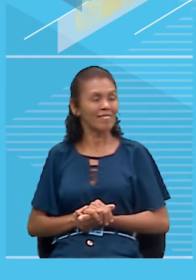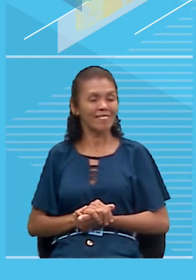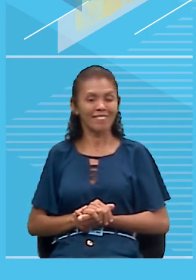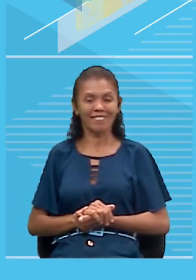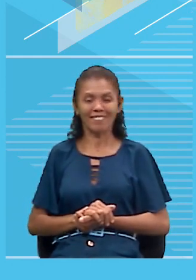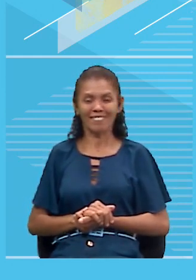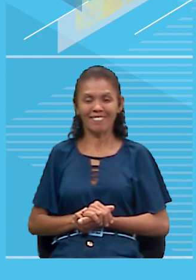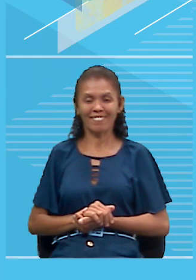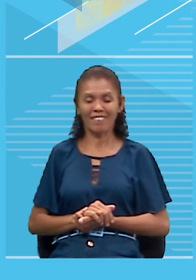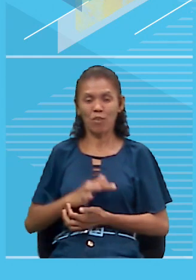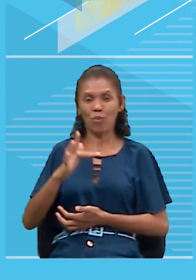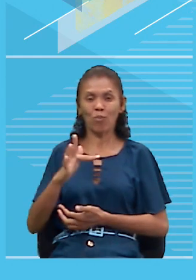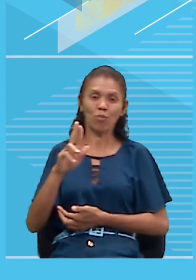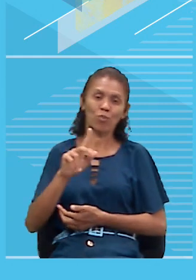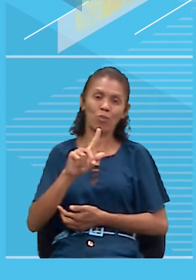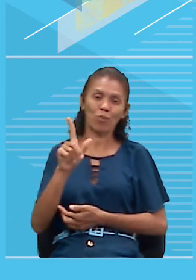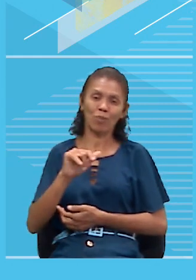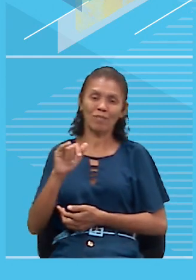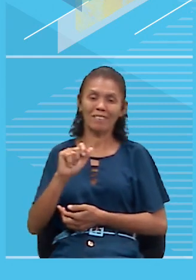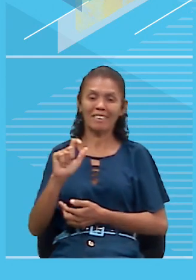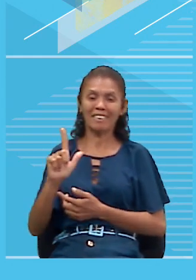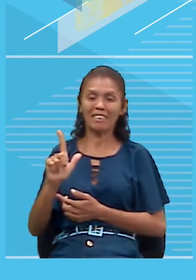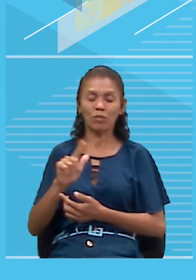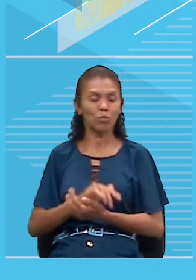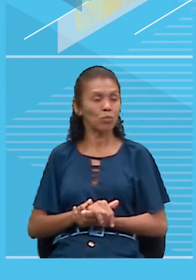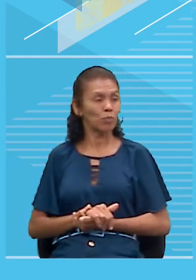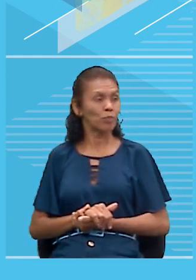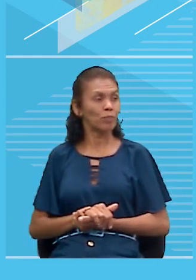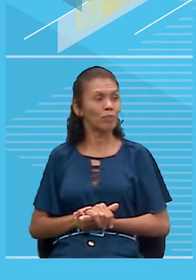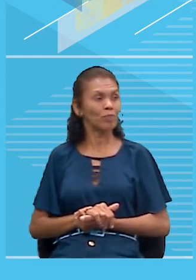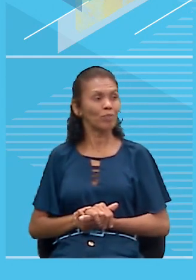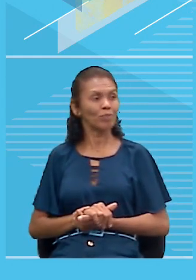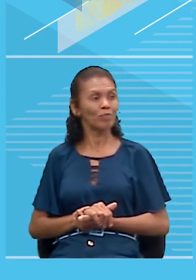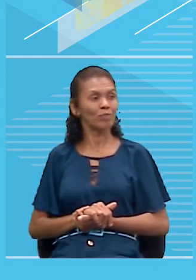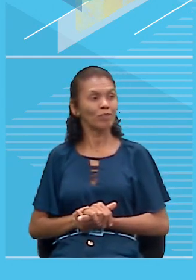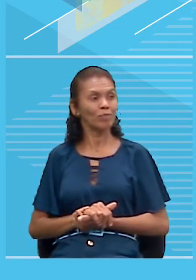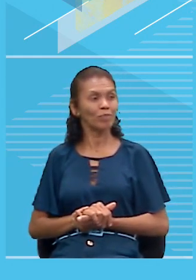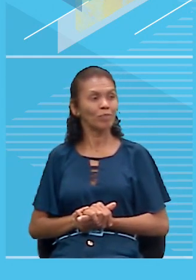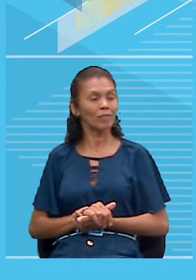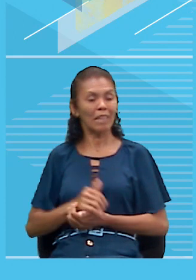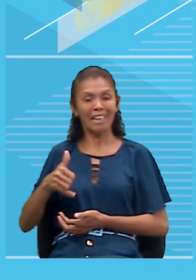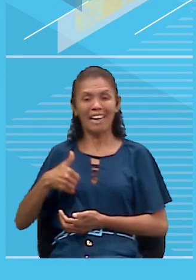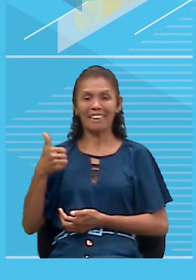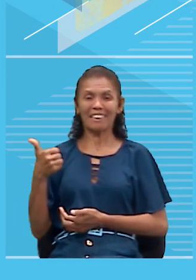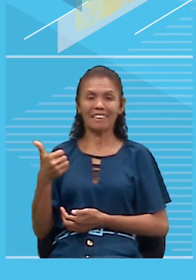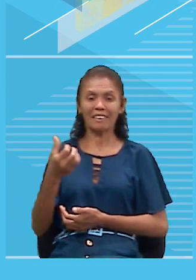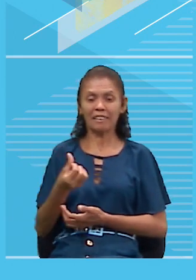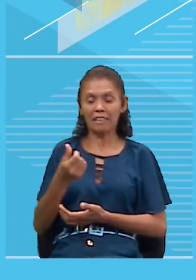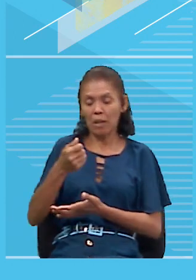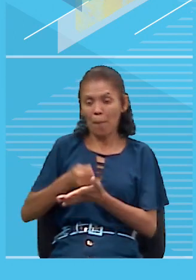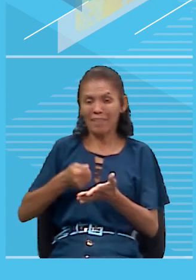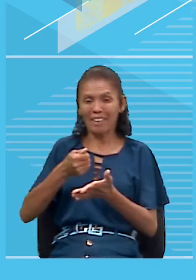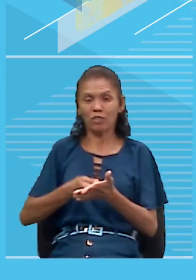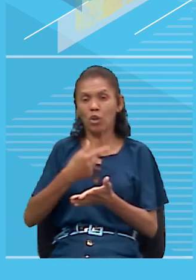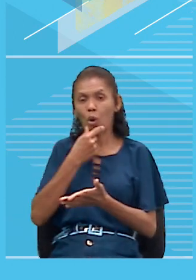andar com fuzil meu irmão obrigatório aos 16 anos tanto homens com